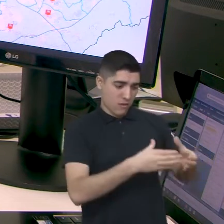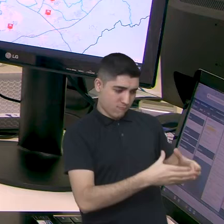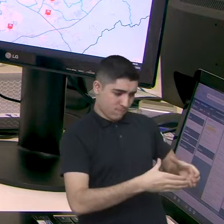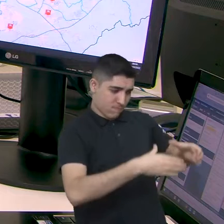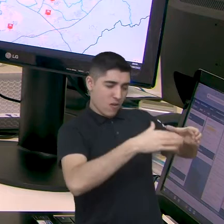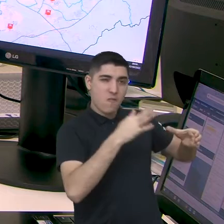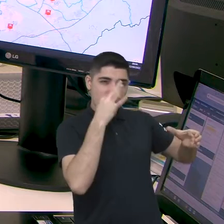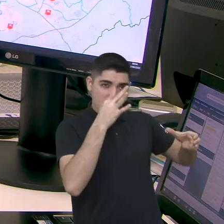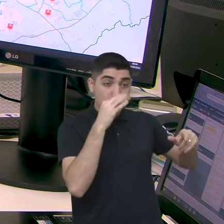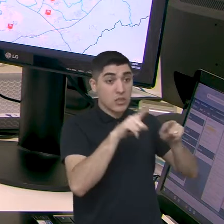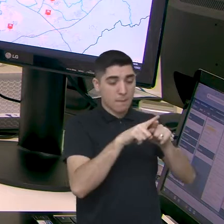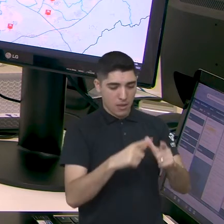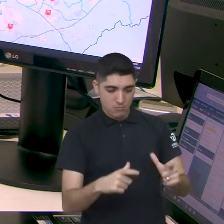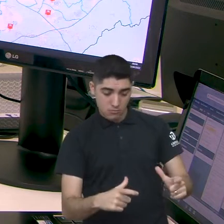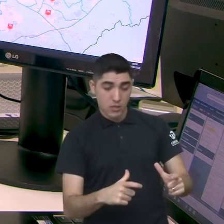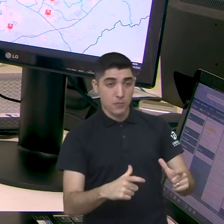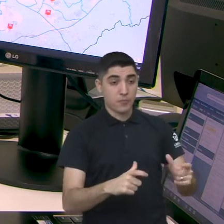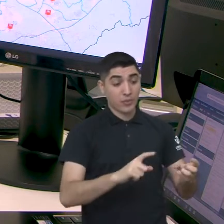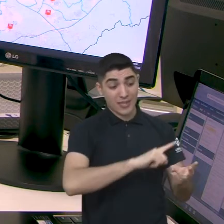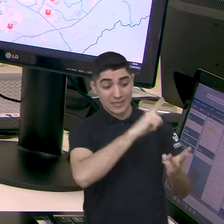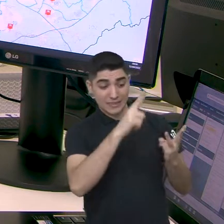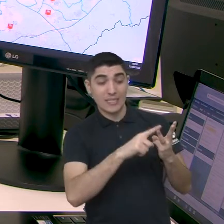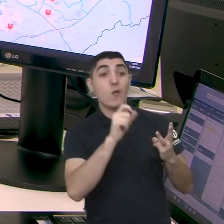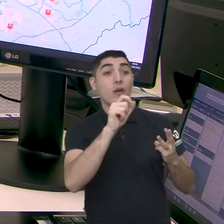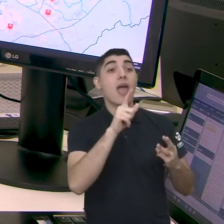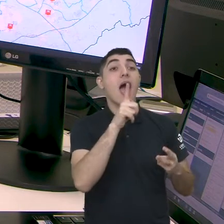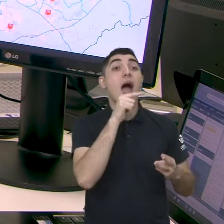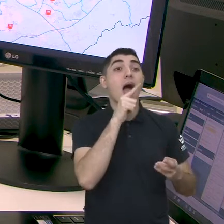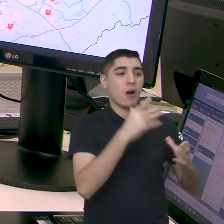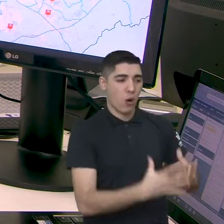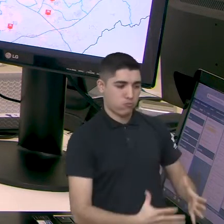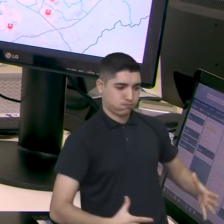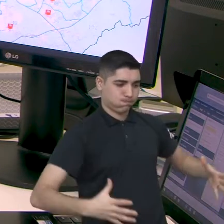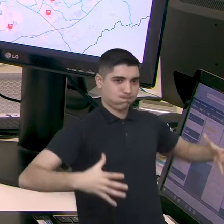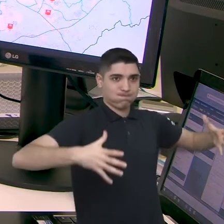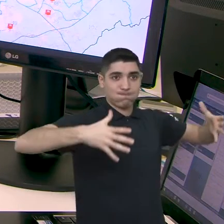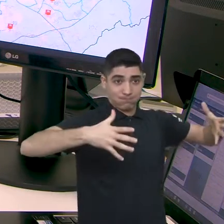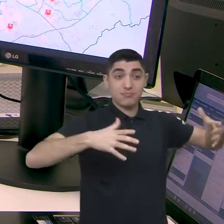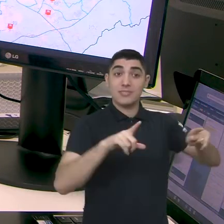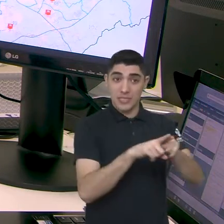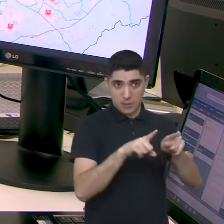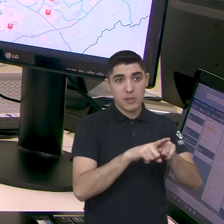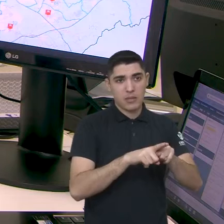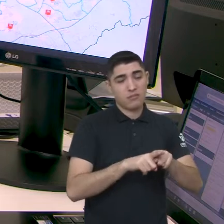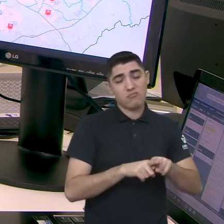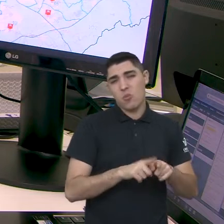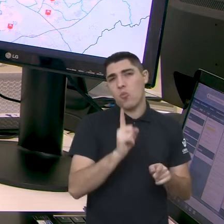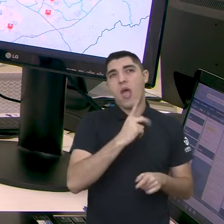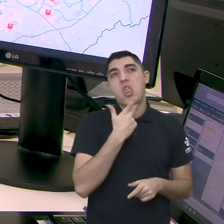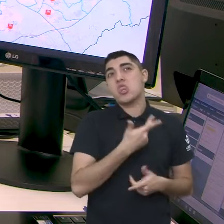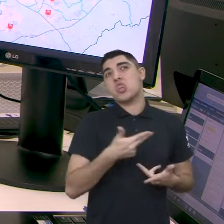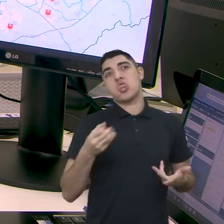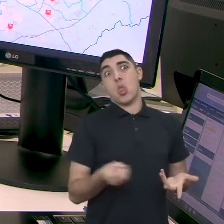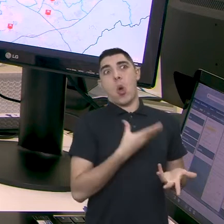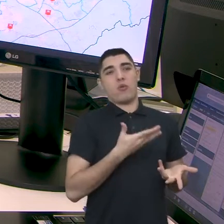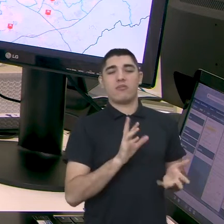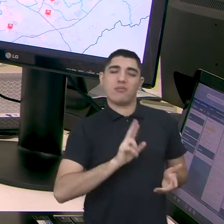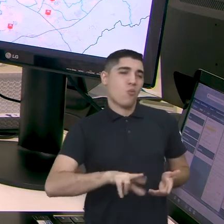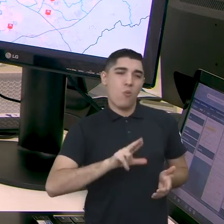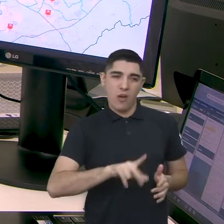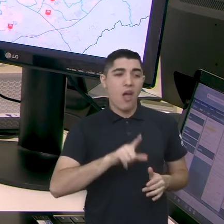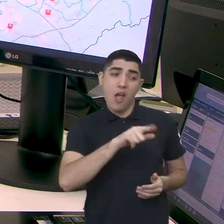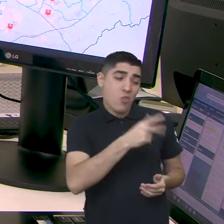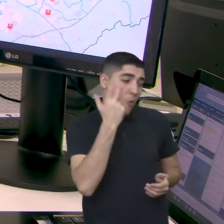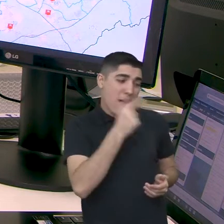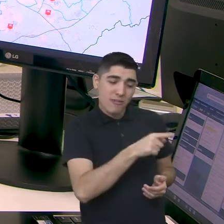de planta. Em terceiro lugar, a caixa d'água. Então, assim, não existe praticamente nenhuma novidade nisso. Mediante